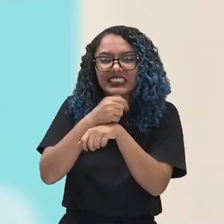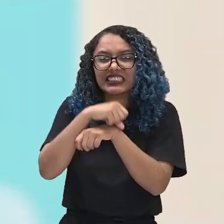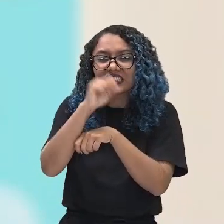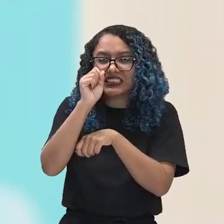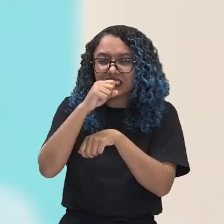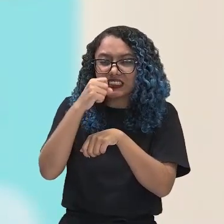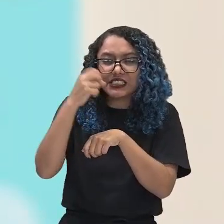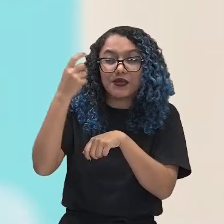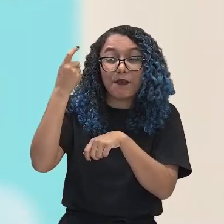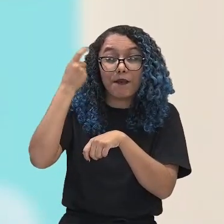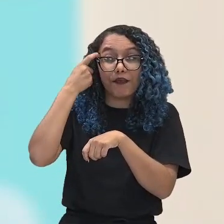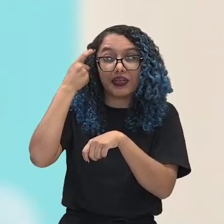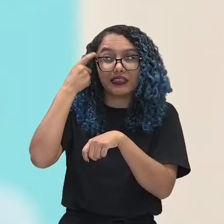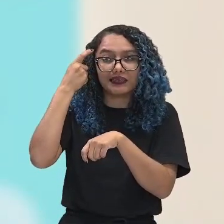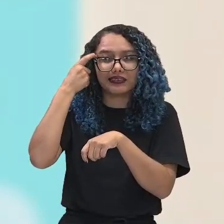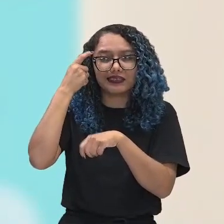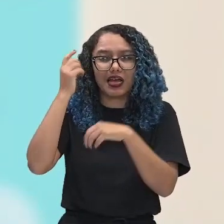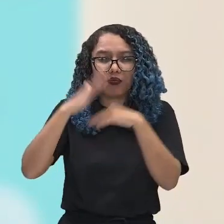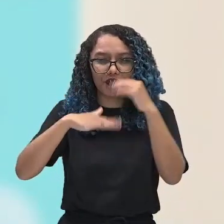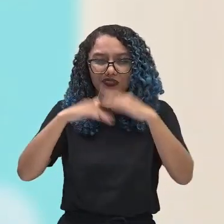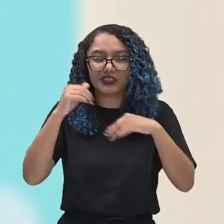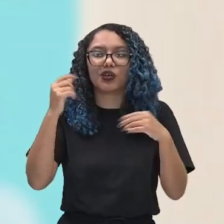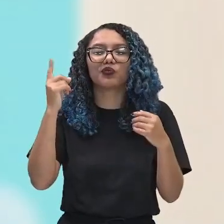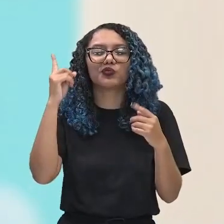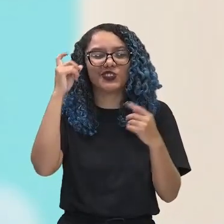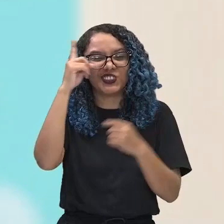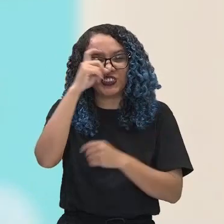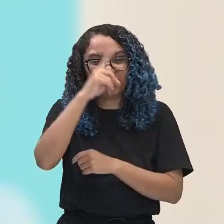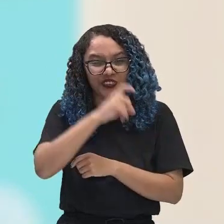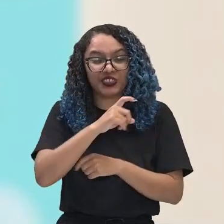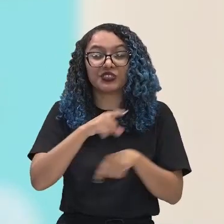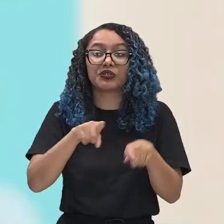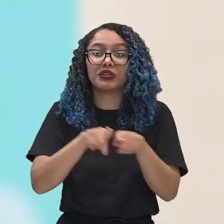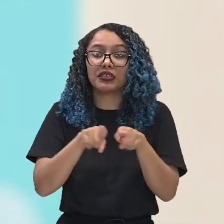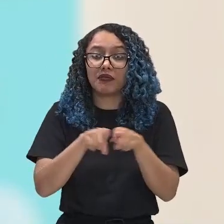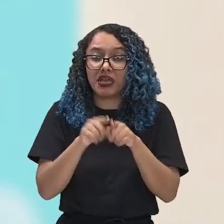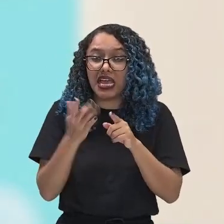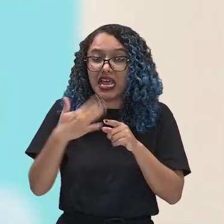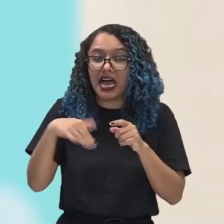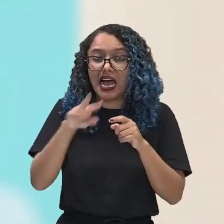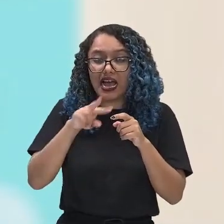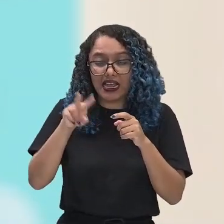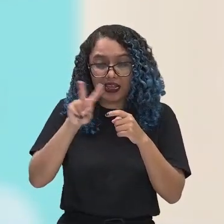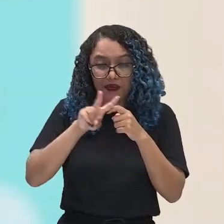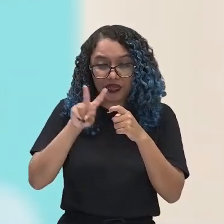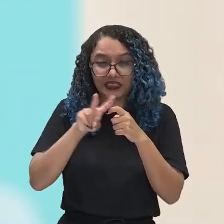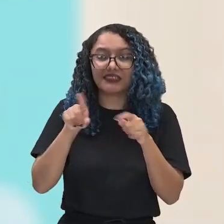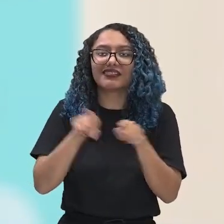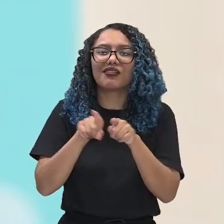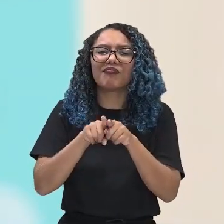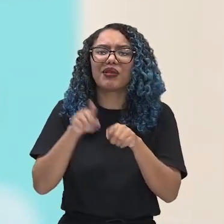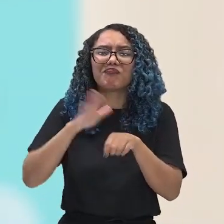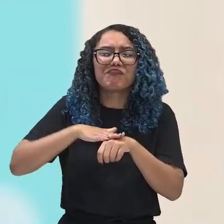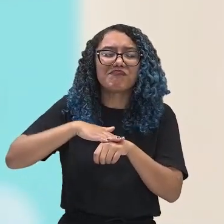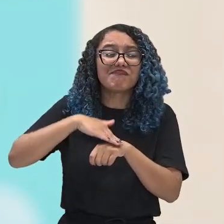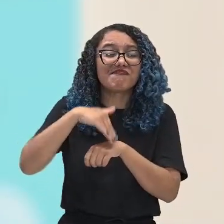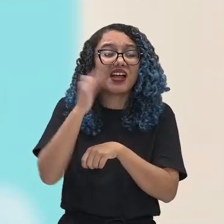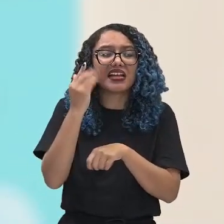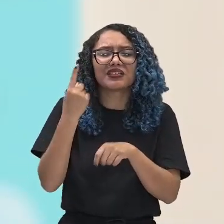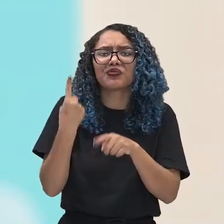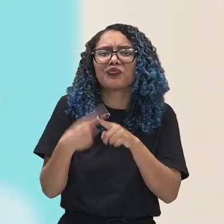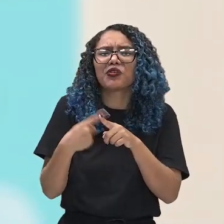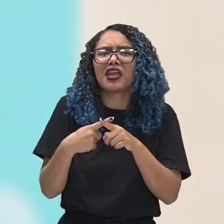na profissão é uma escolha difícil e que na medicina veterinária é mais ainda porque você tem